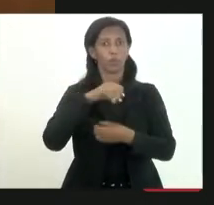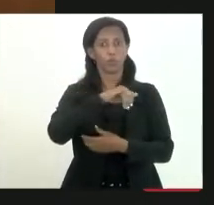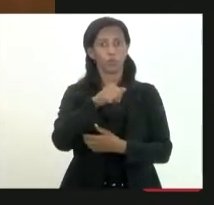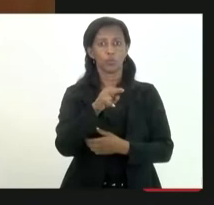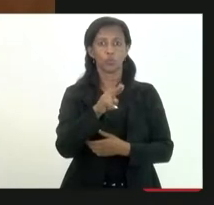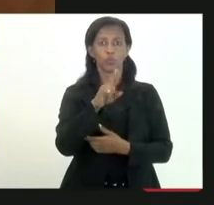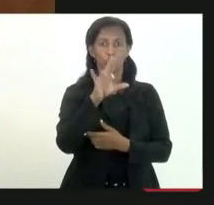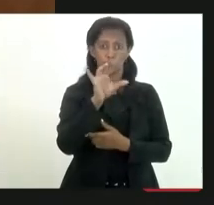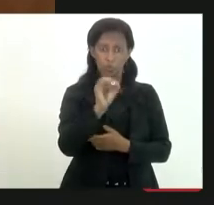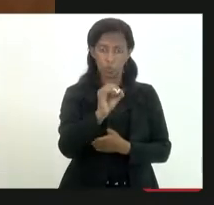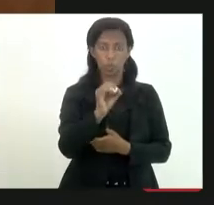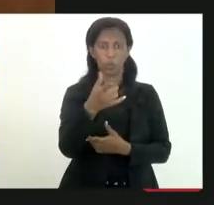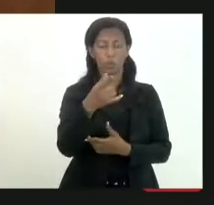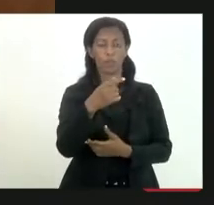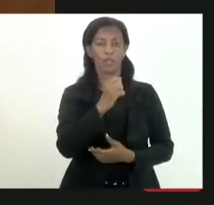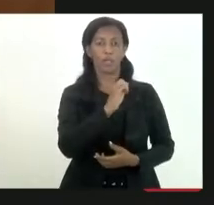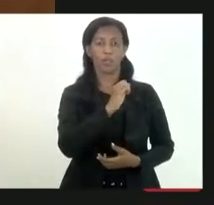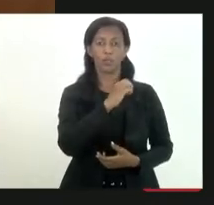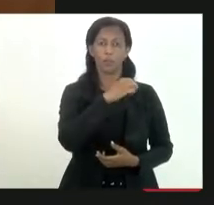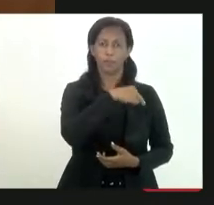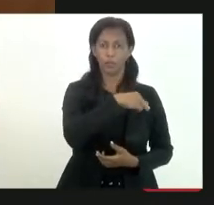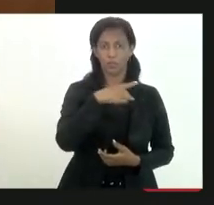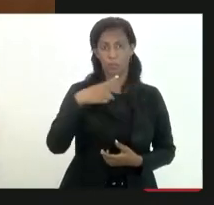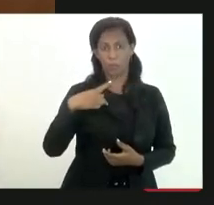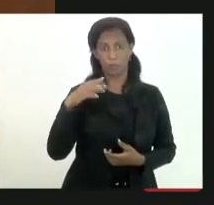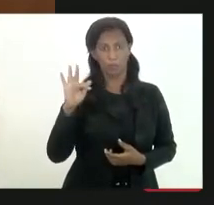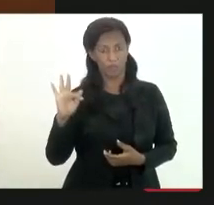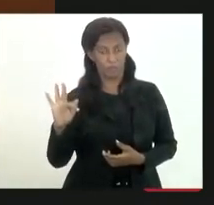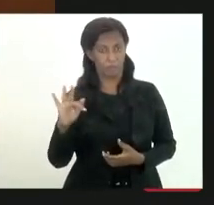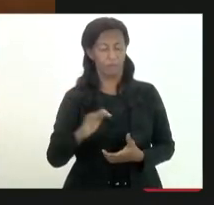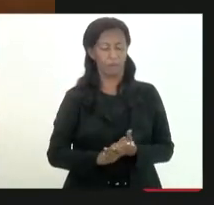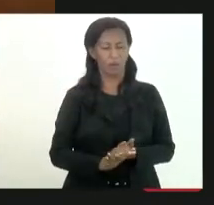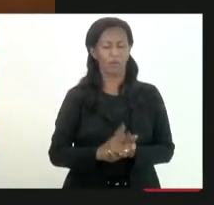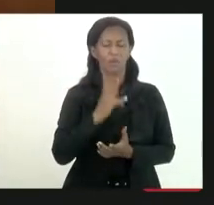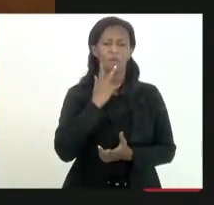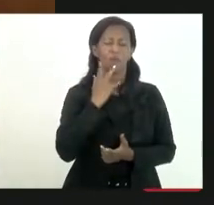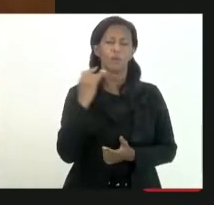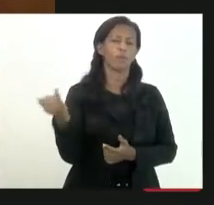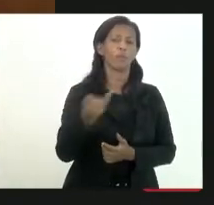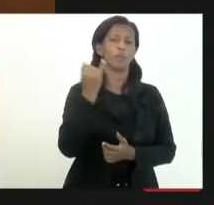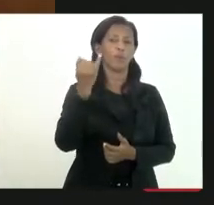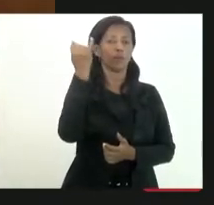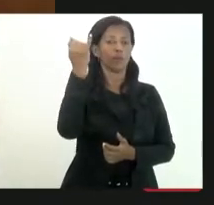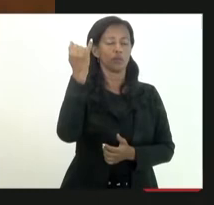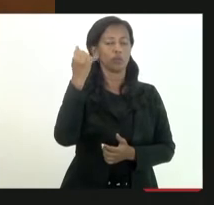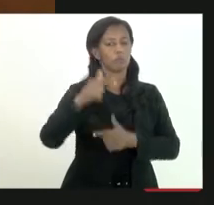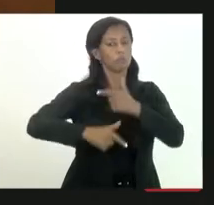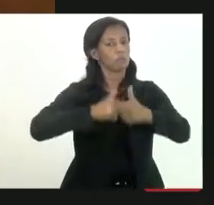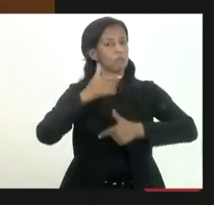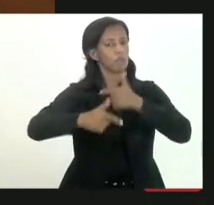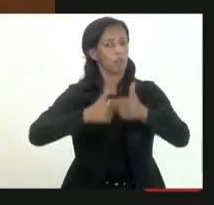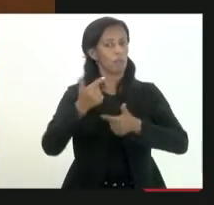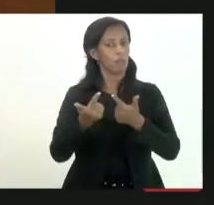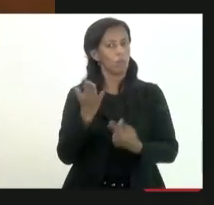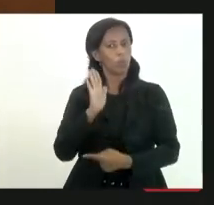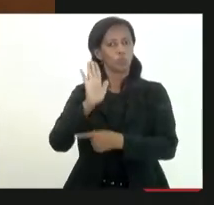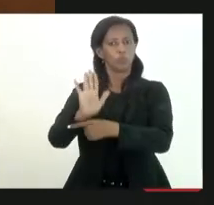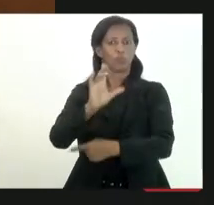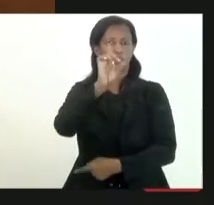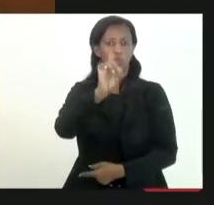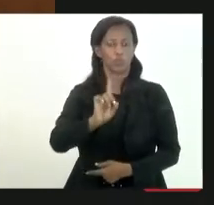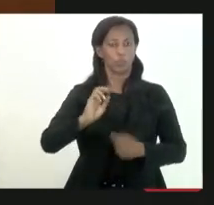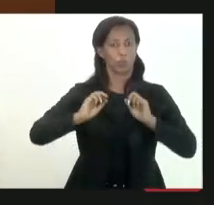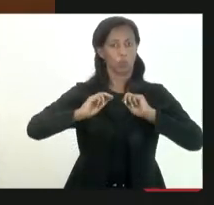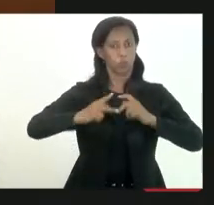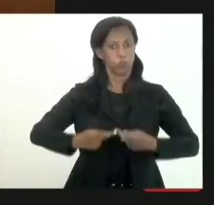que representa aqui o Ministério Público Federal, que lembrou com brilhantismo que um dos papéis do MP é, sem dúvida, promover e defender os direitos humanos.